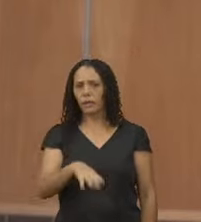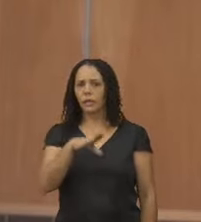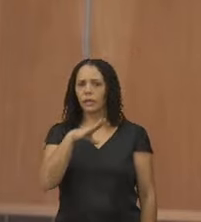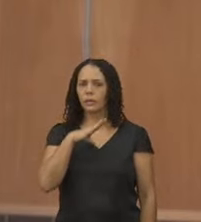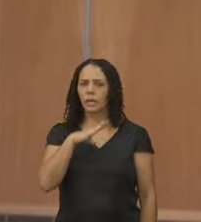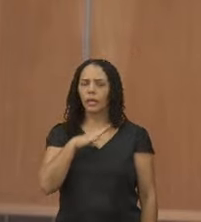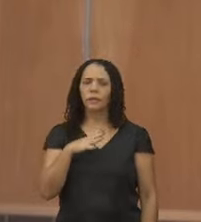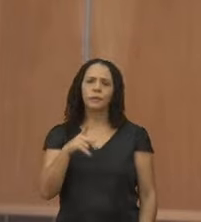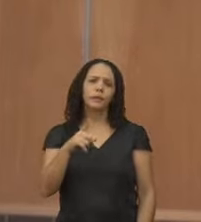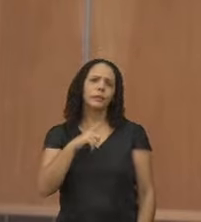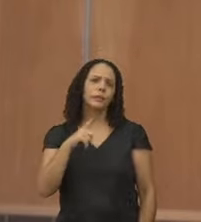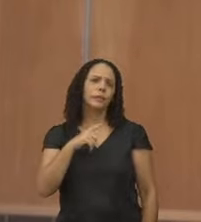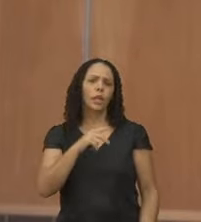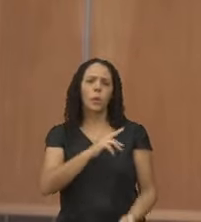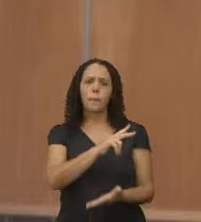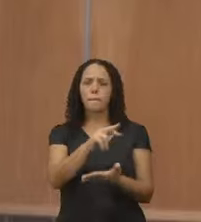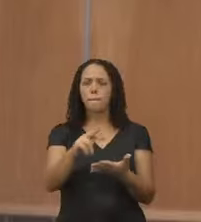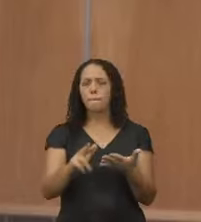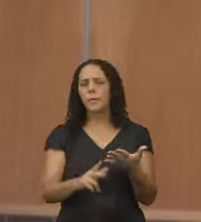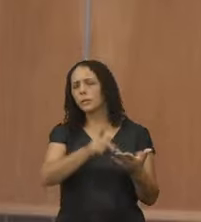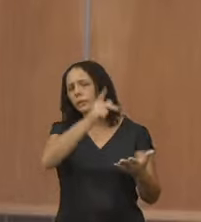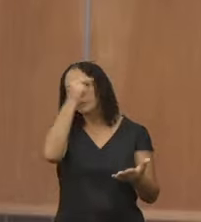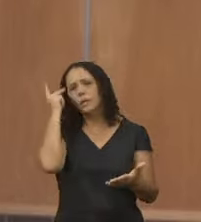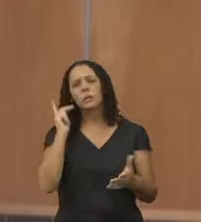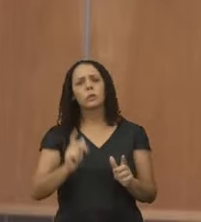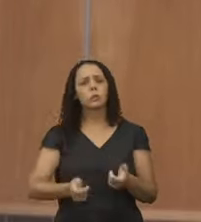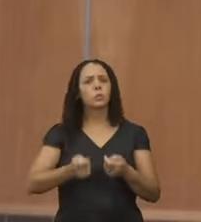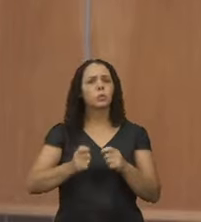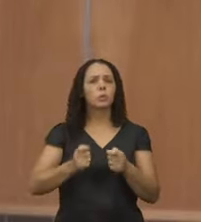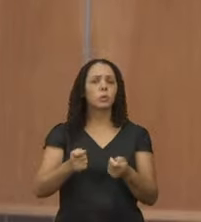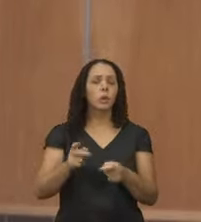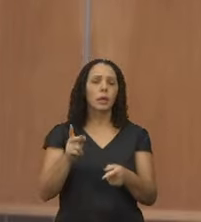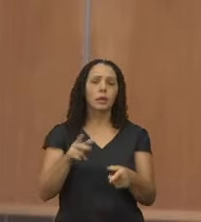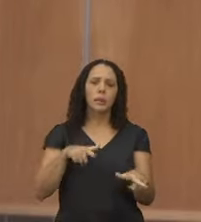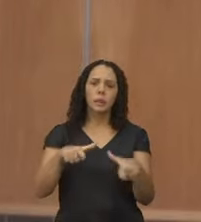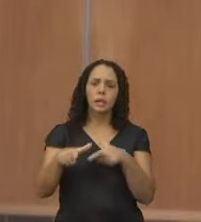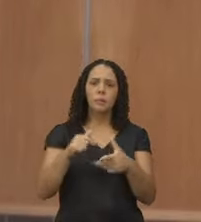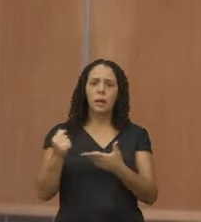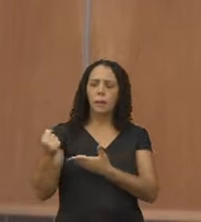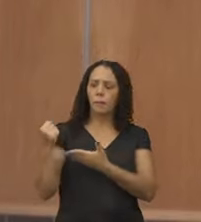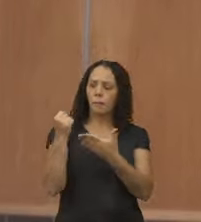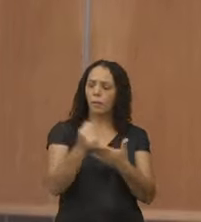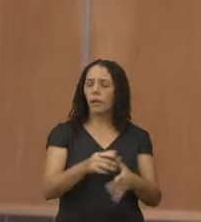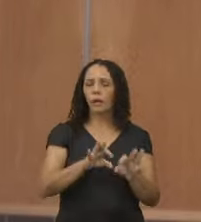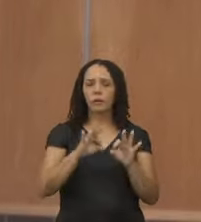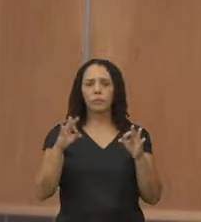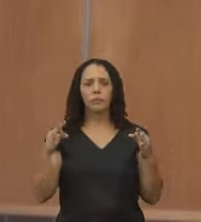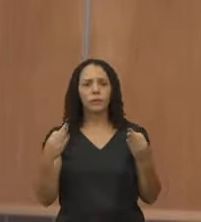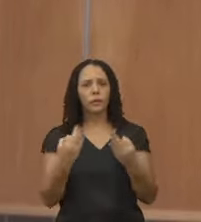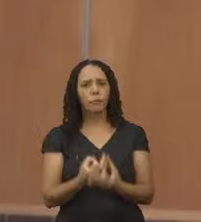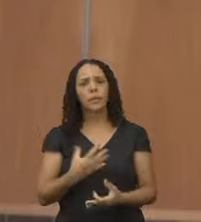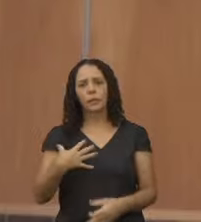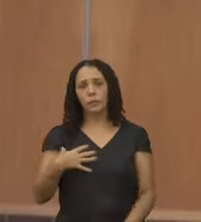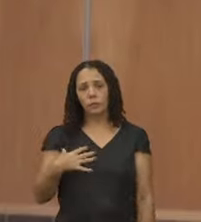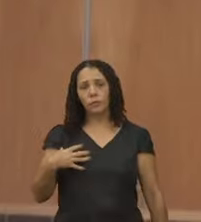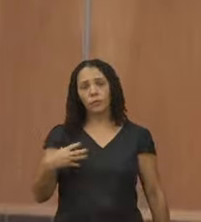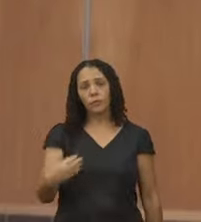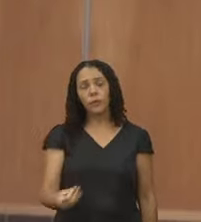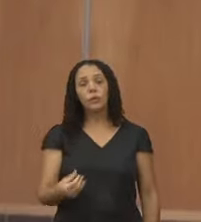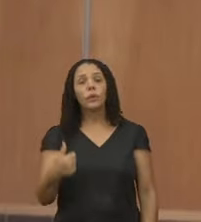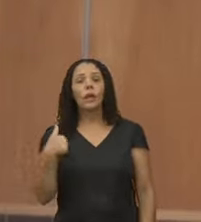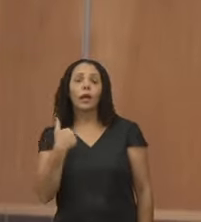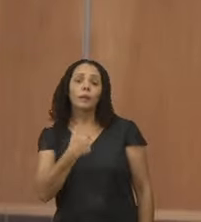muitos carroceiros que faz esse trabalho econômico para sustentar a sua família, para sustentar os seus filhos. E o que